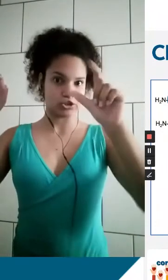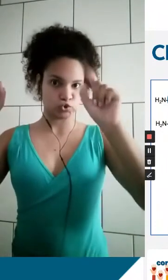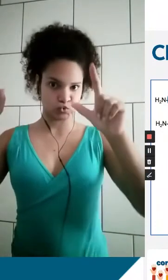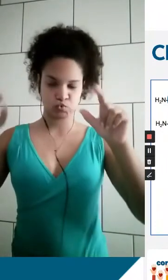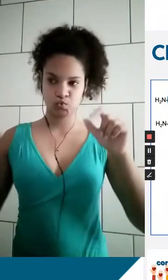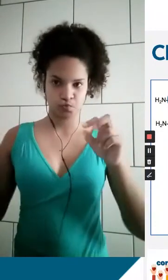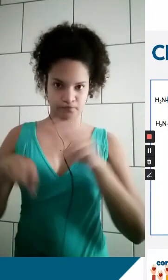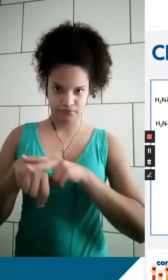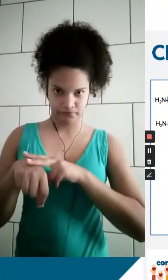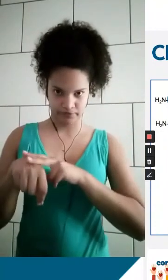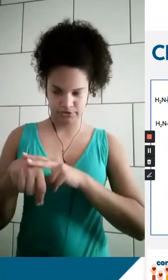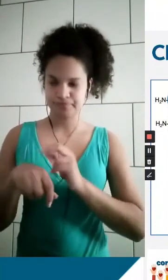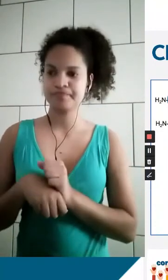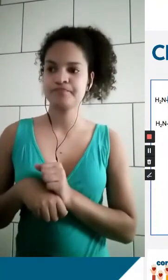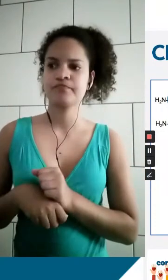gente ter